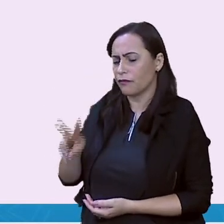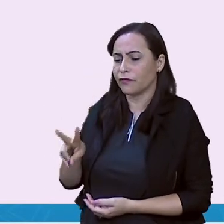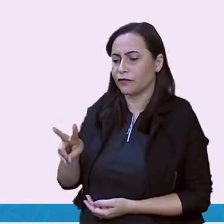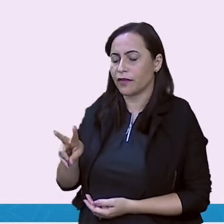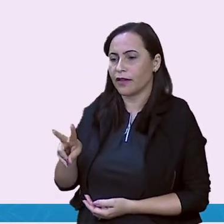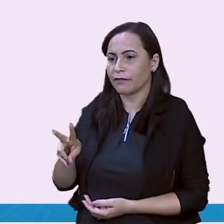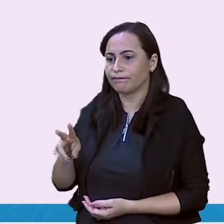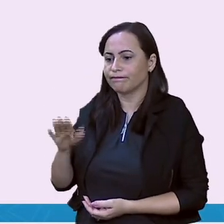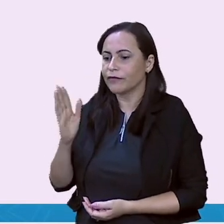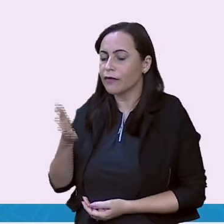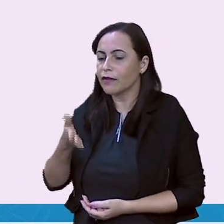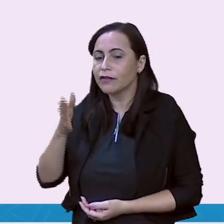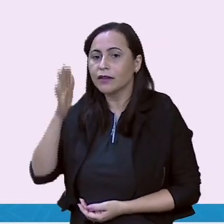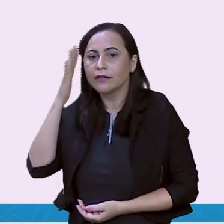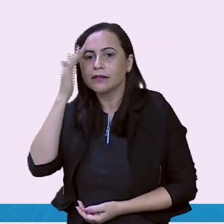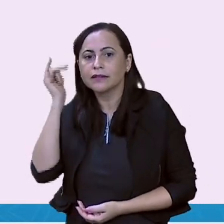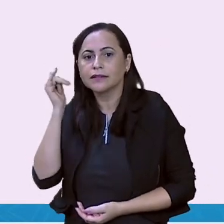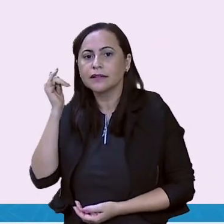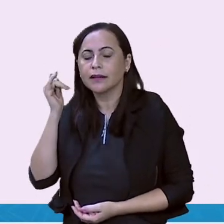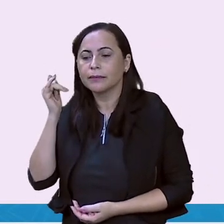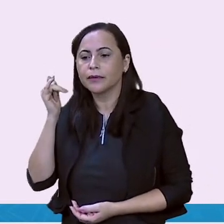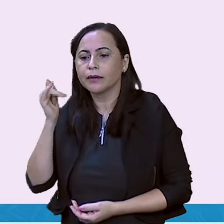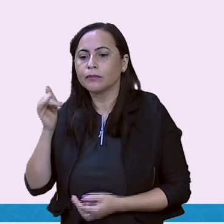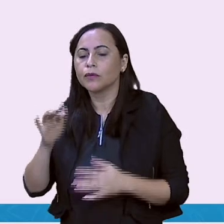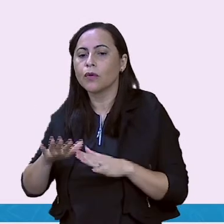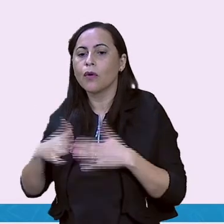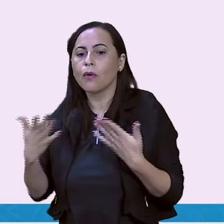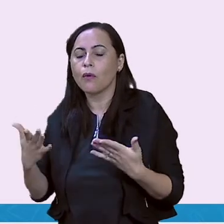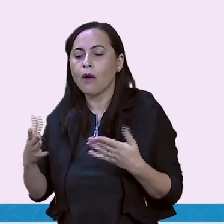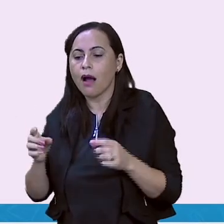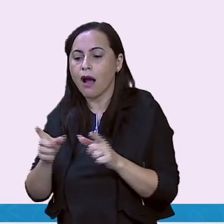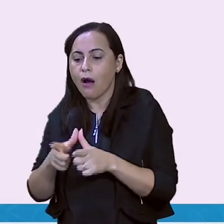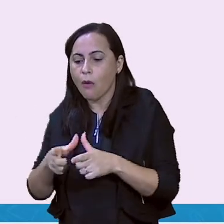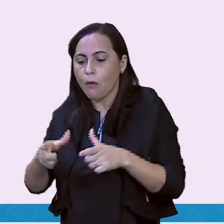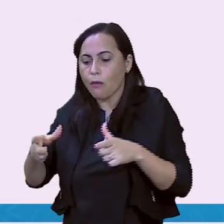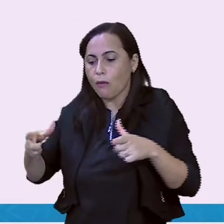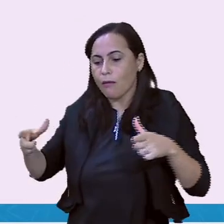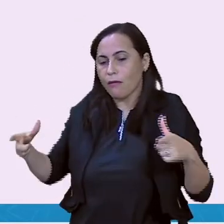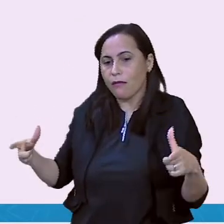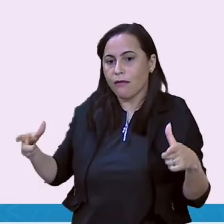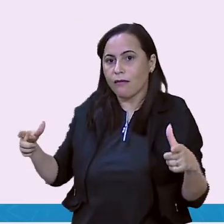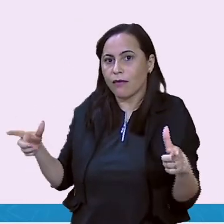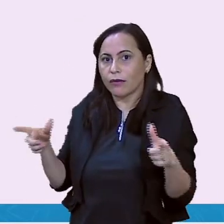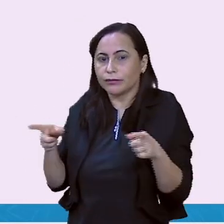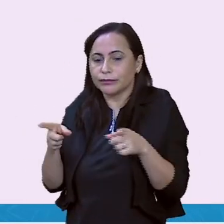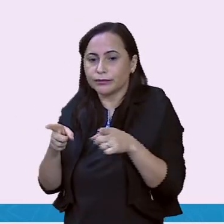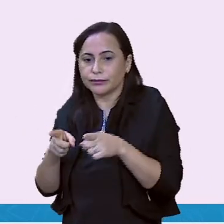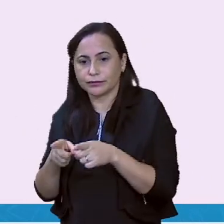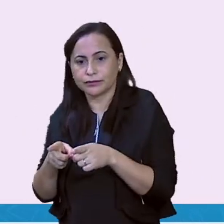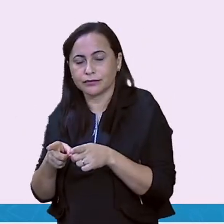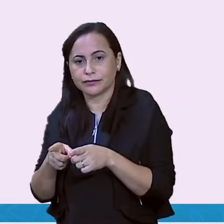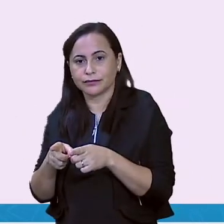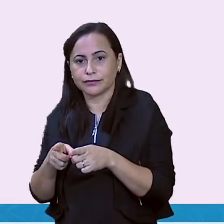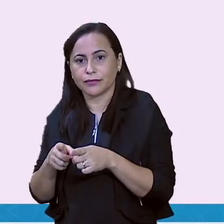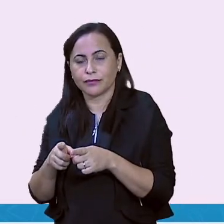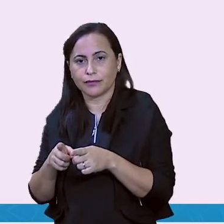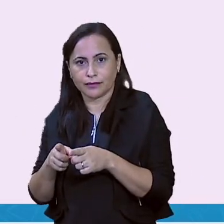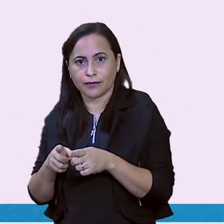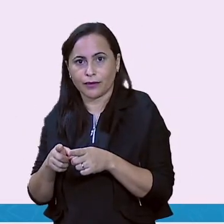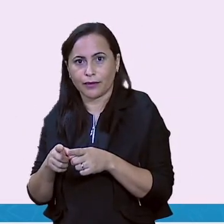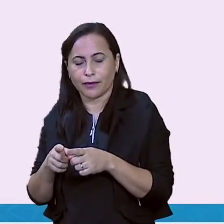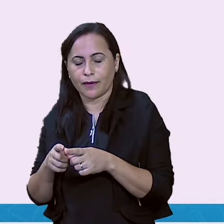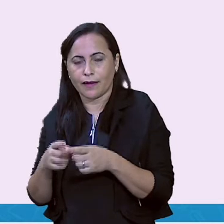para saber qual é o mais comprido ou o mais curto. Outras vezes é